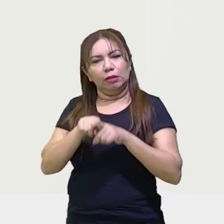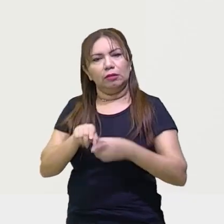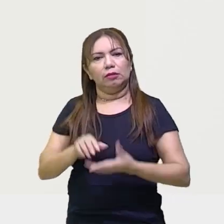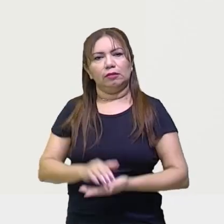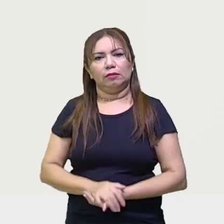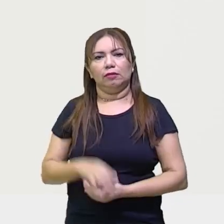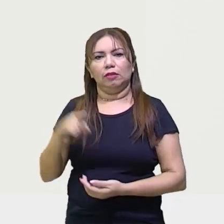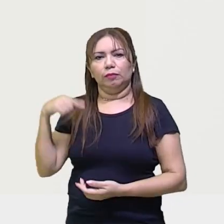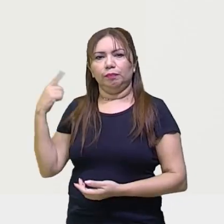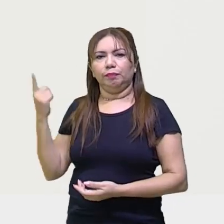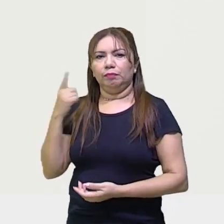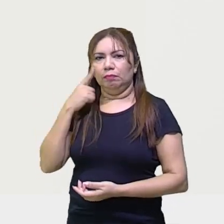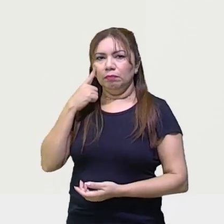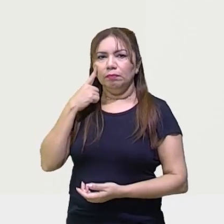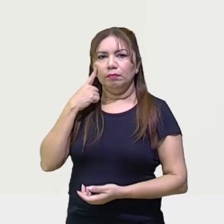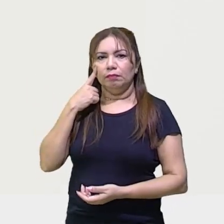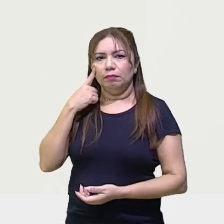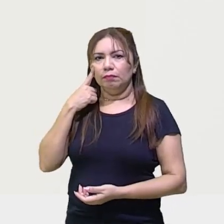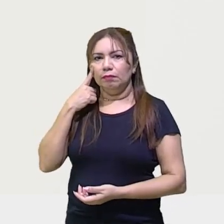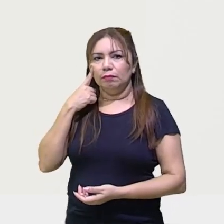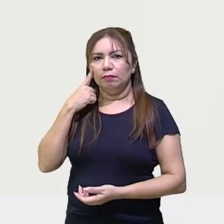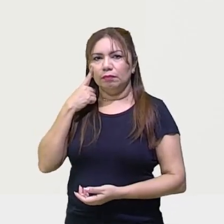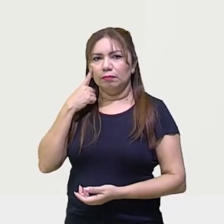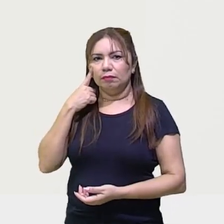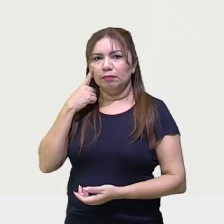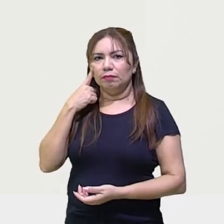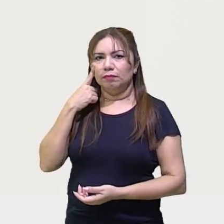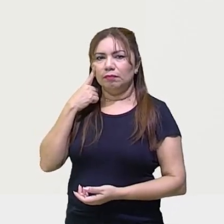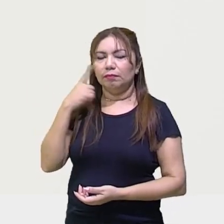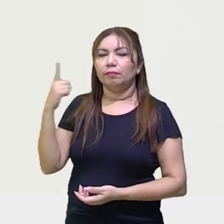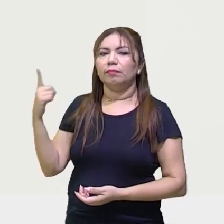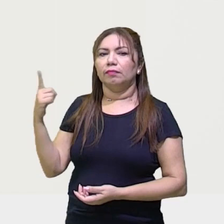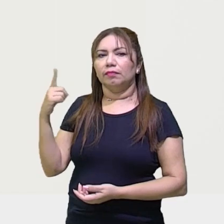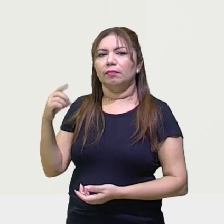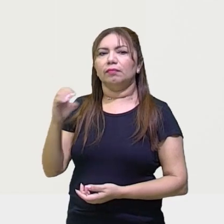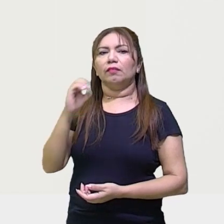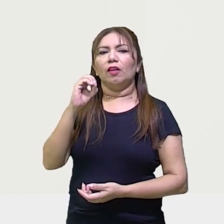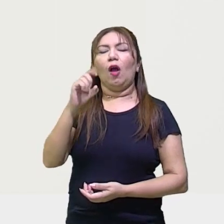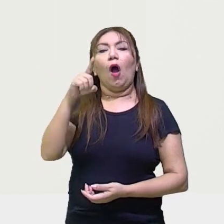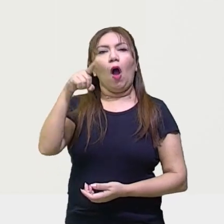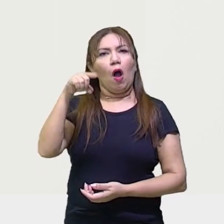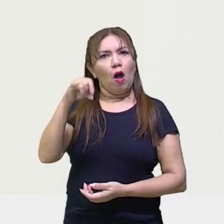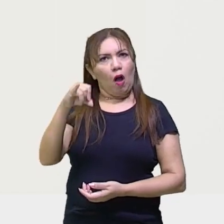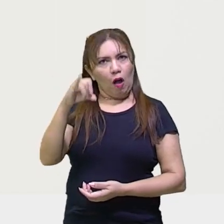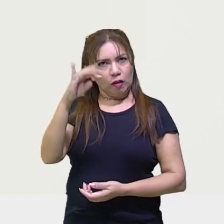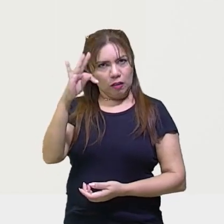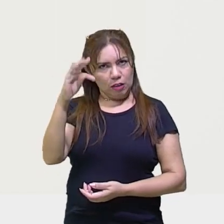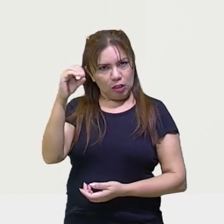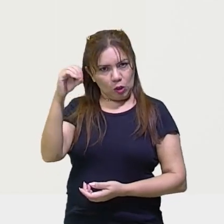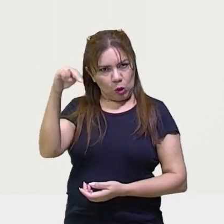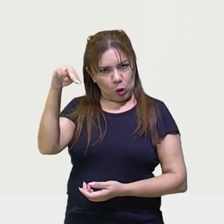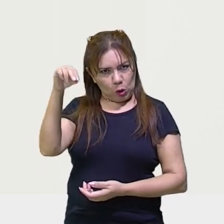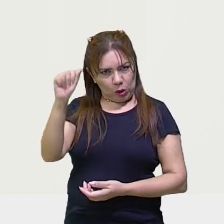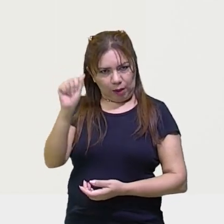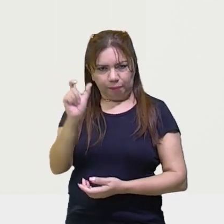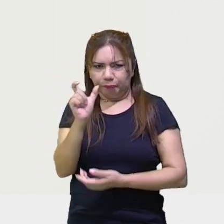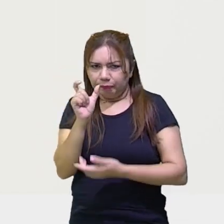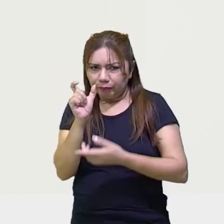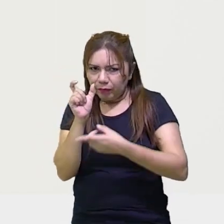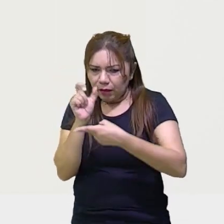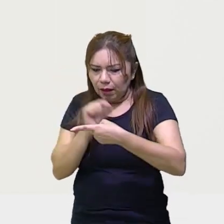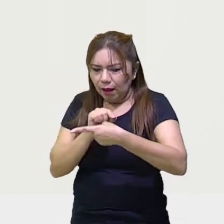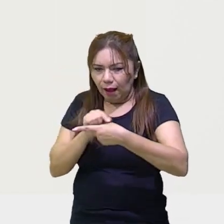Voltando aqui, só para rememorar. Oxítona, olha só, Guaraná. Ela está mais forte aqui no final,